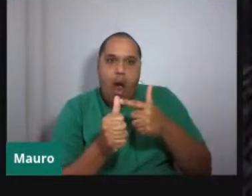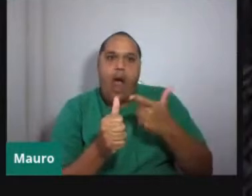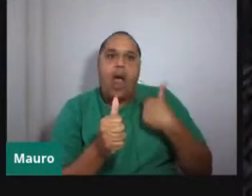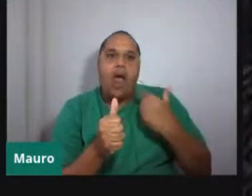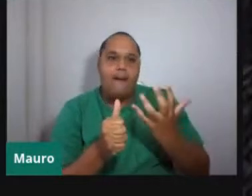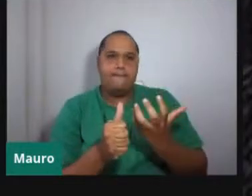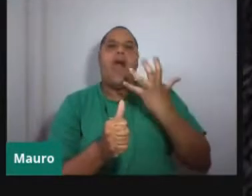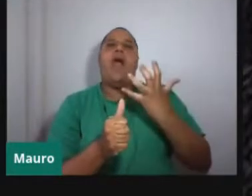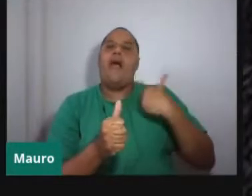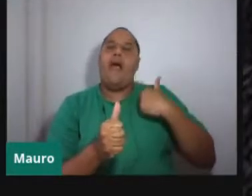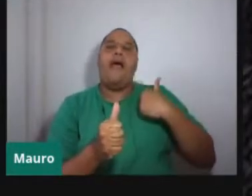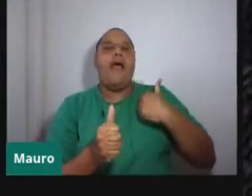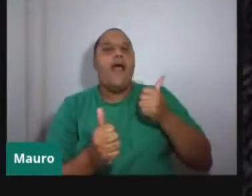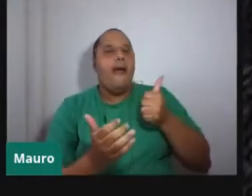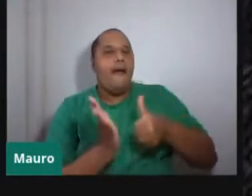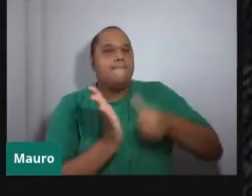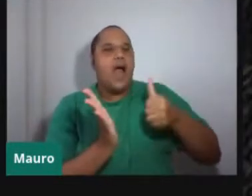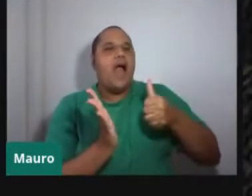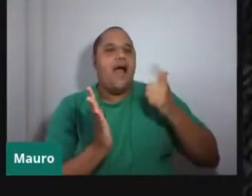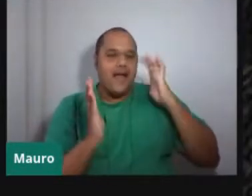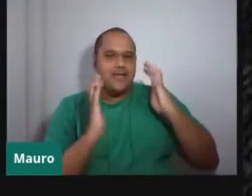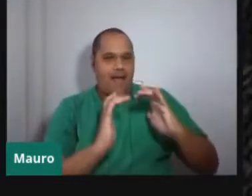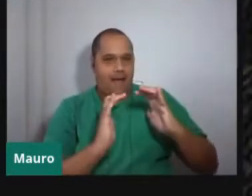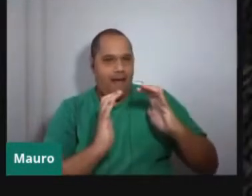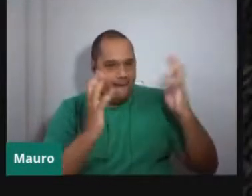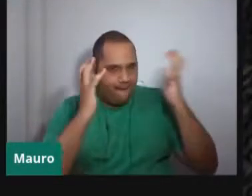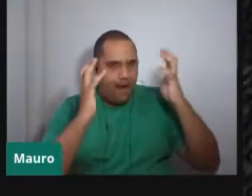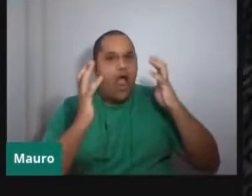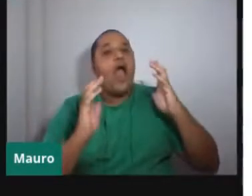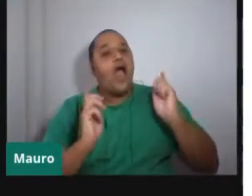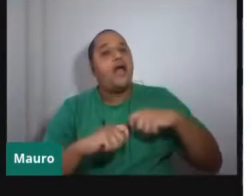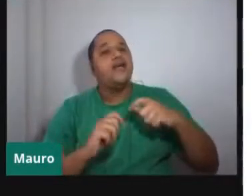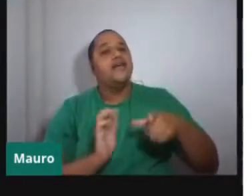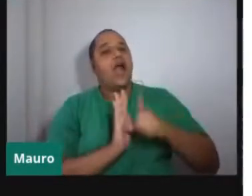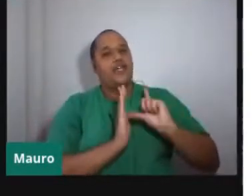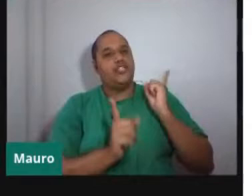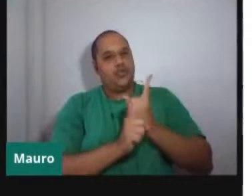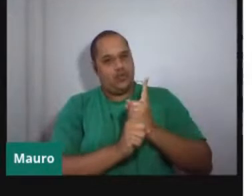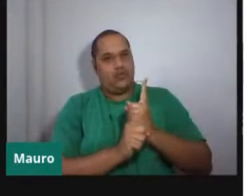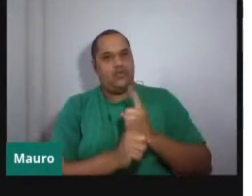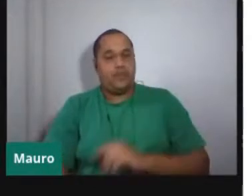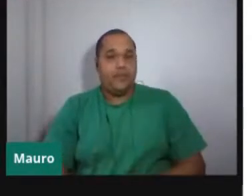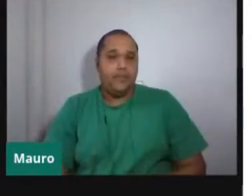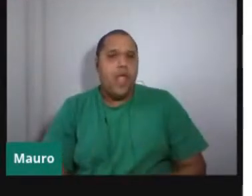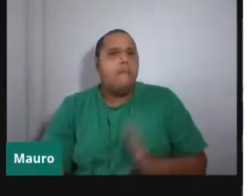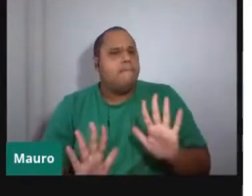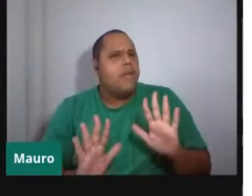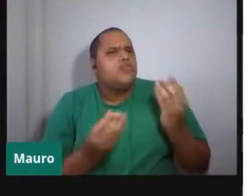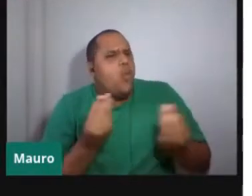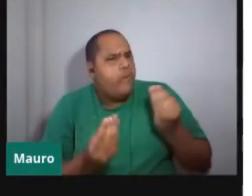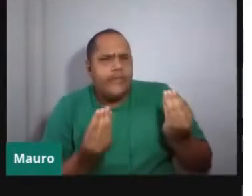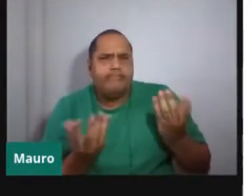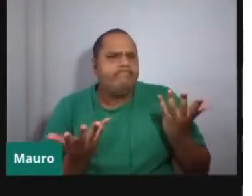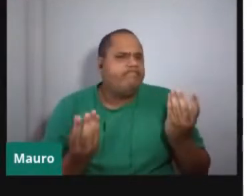para os transtornos mentais. Para quê? Para permitir uma intervenção precoce. Como que a gente pode fazer isso, né?